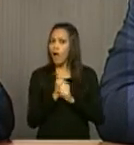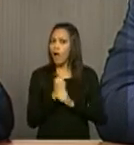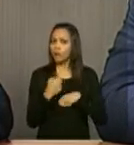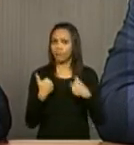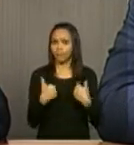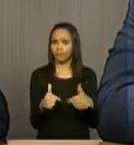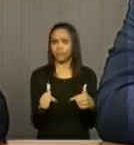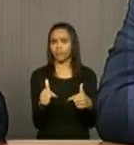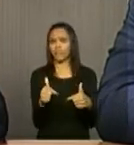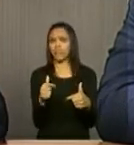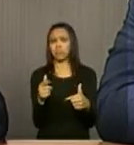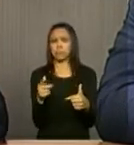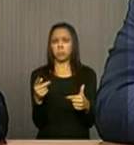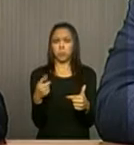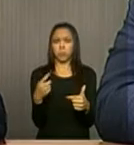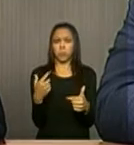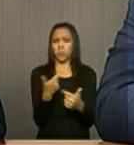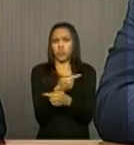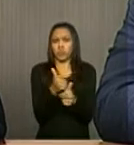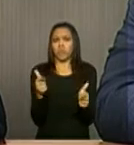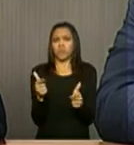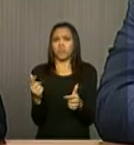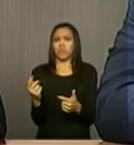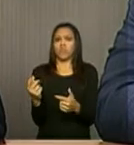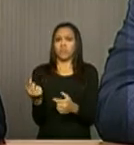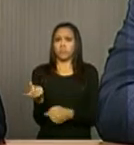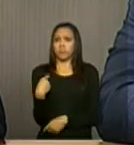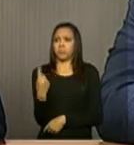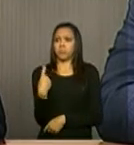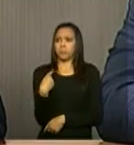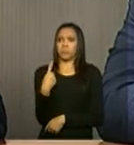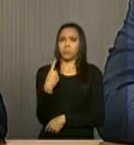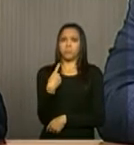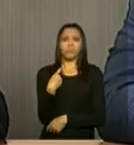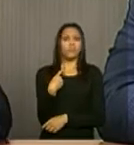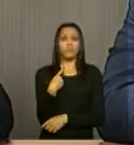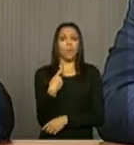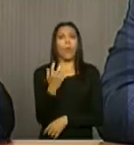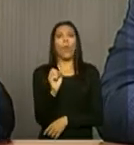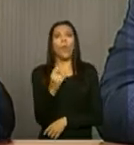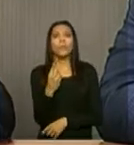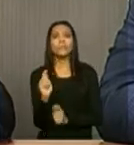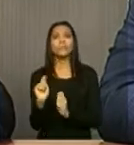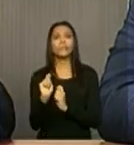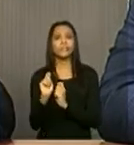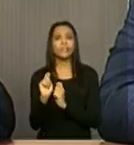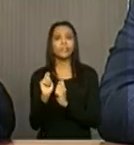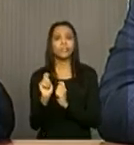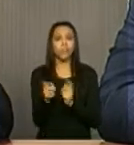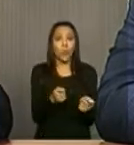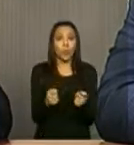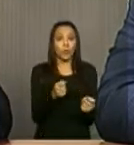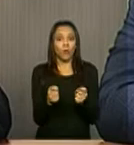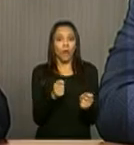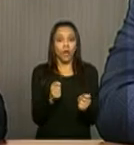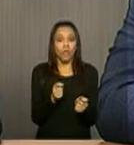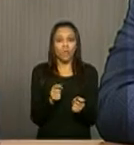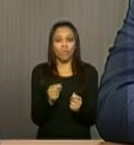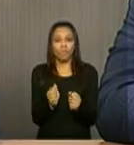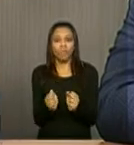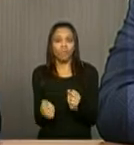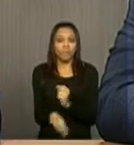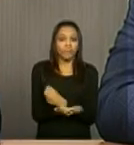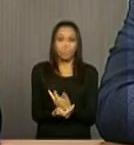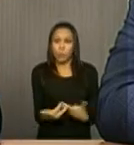tivemos qualquer tipo de pressão ou qualquer tipo de tentativa de manipulação como sempre trabalhou